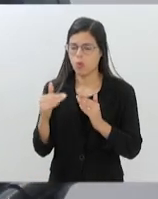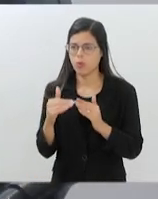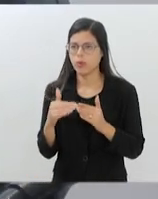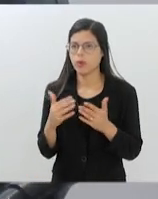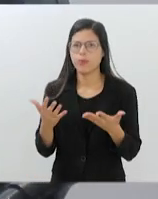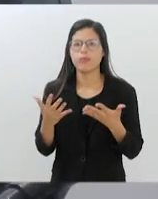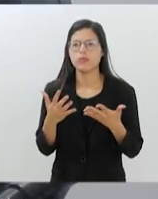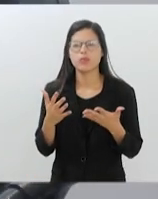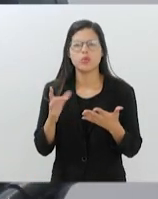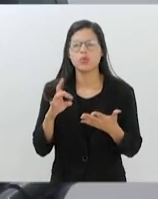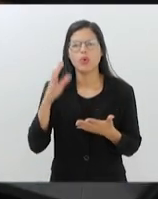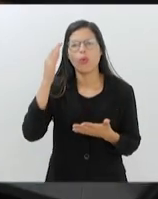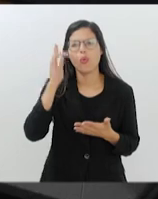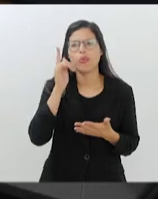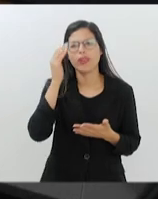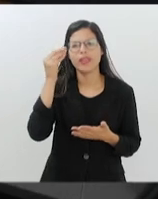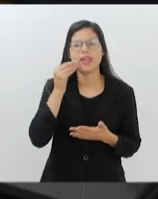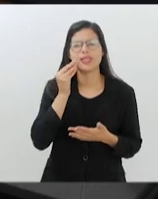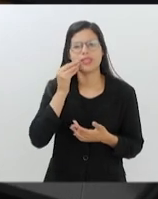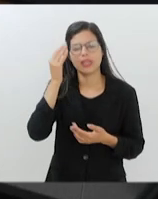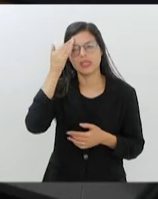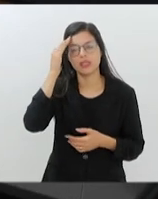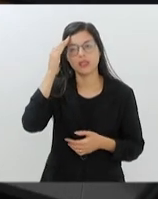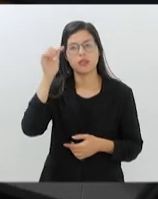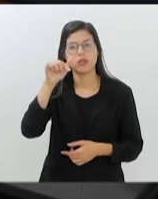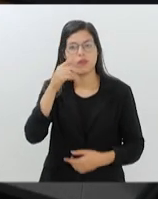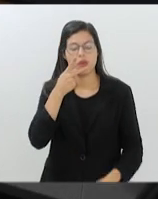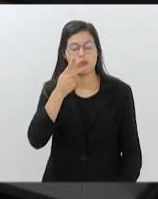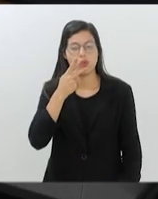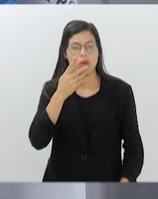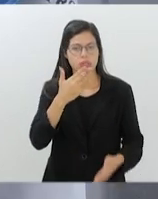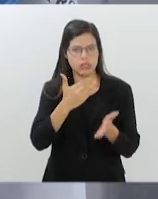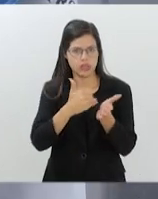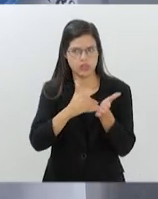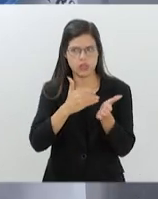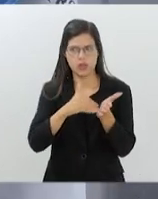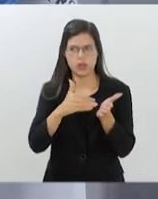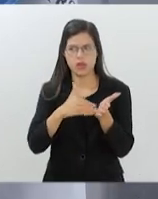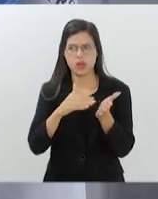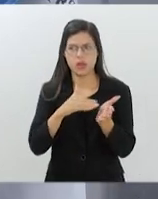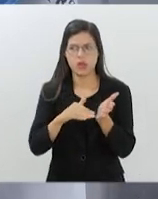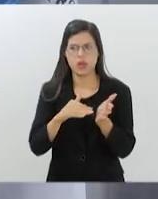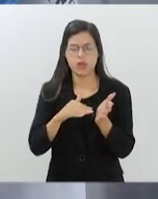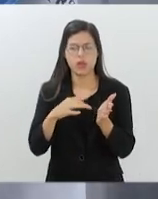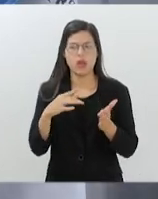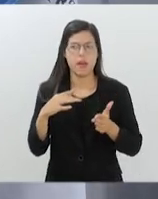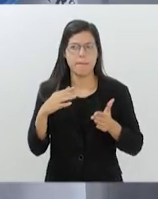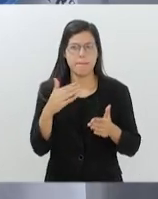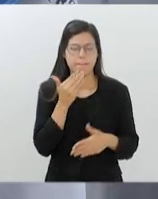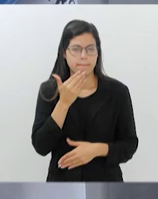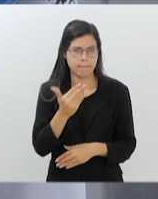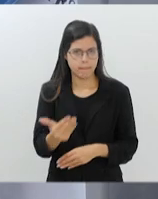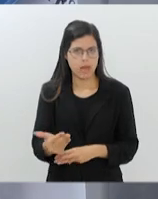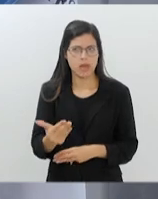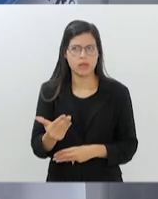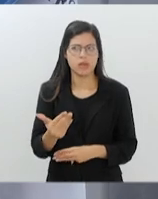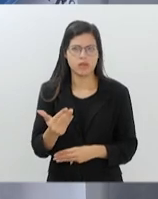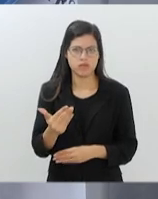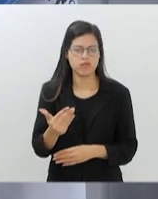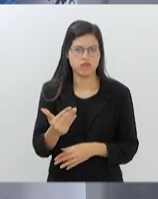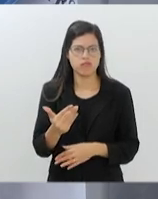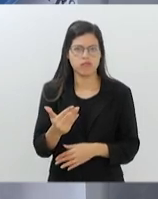dis Deixa eu só entender uma coisa eh o senhor disse que as secretarias solicitam tem tem demandas para para as peças publicitárias